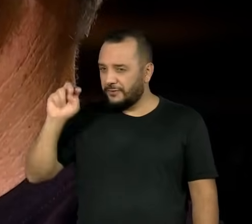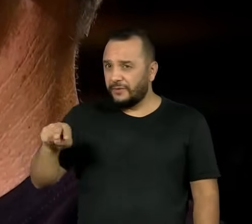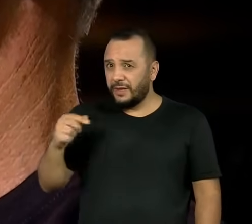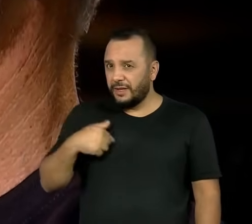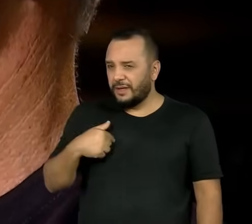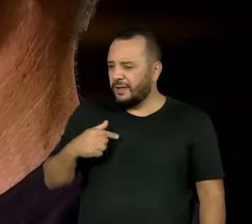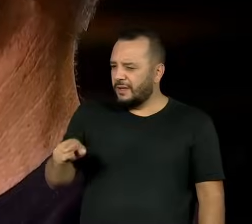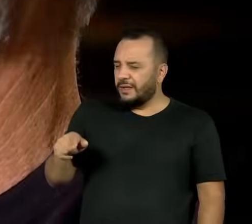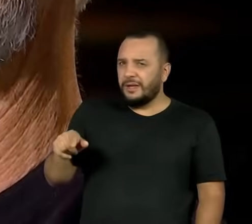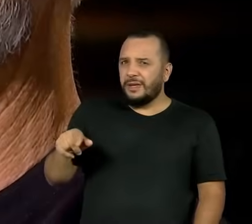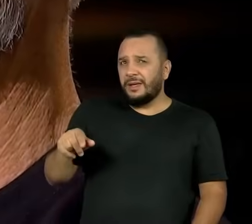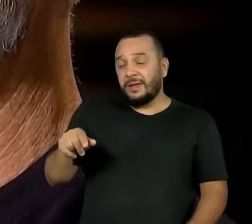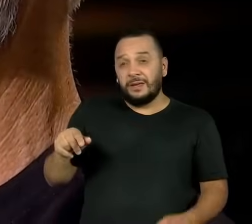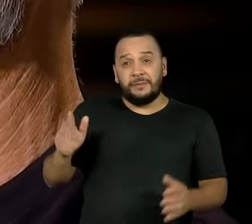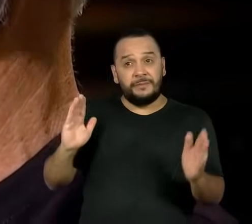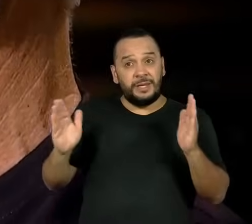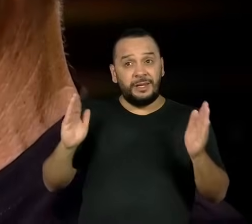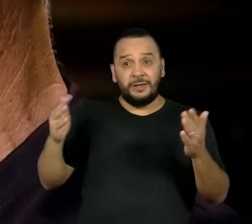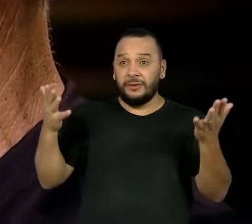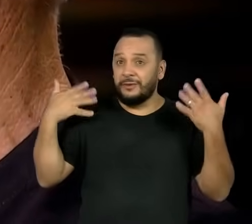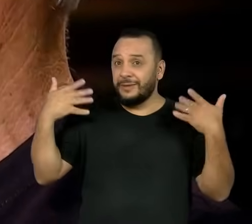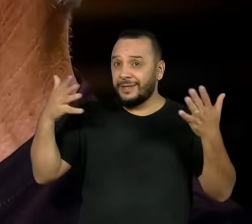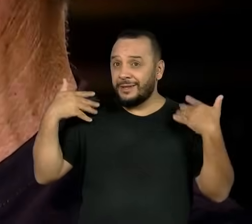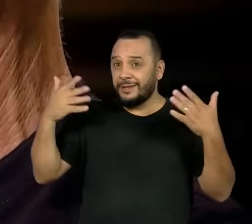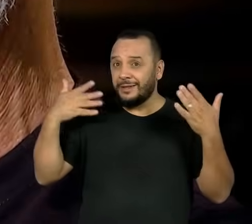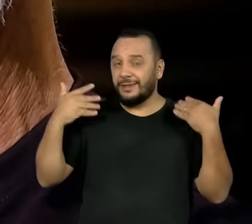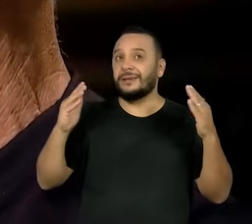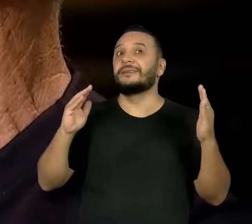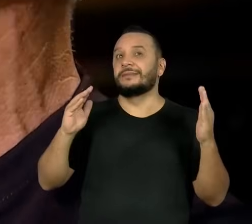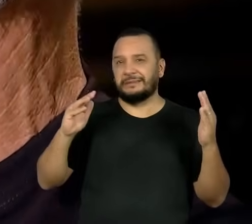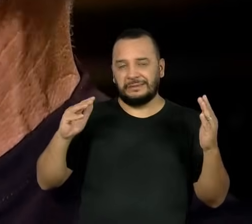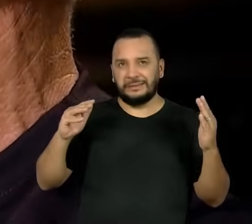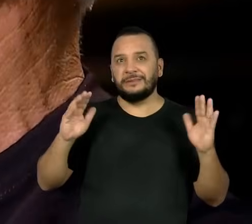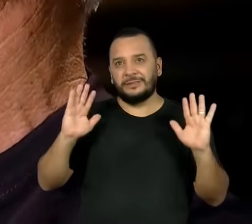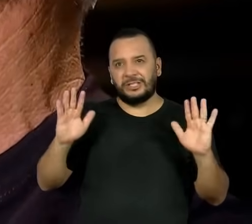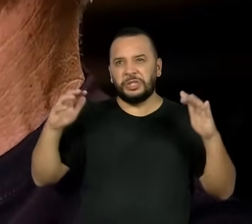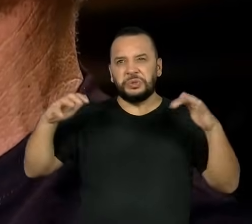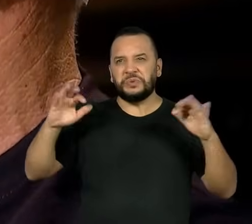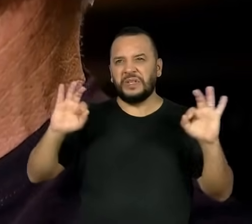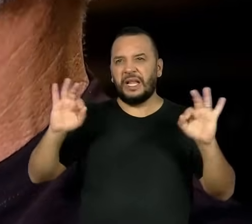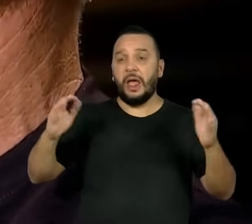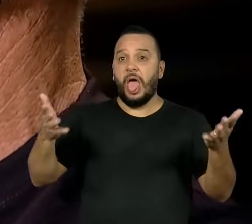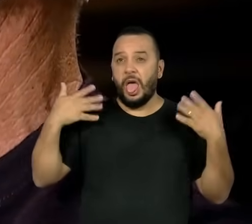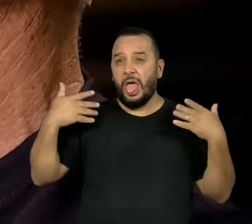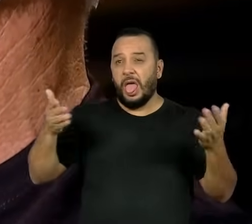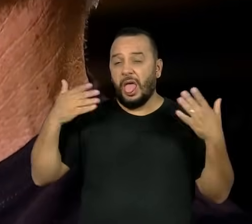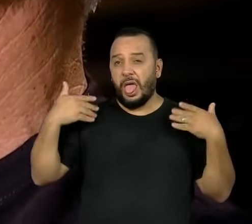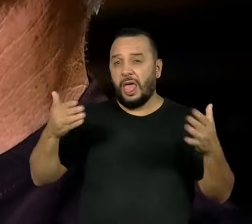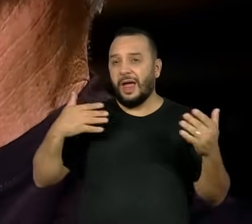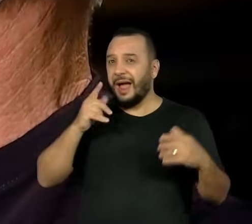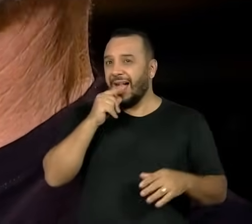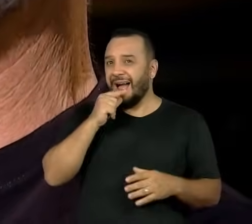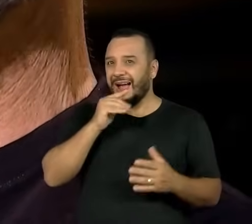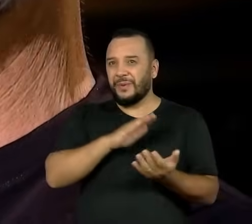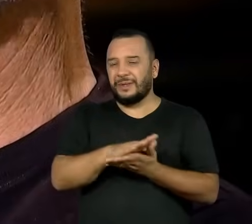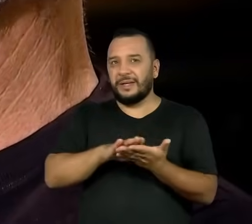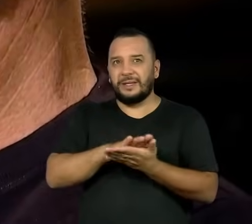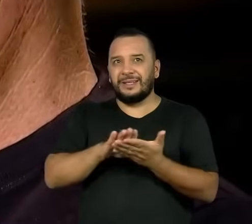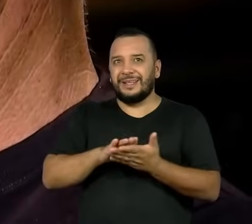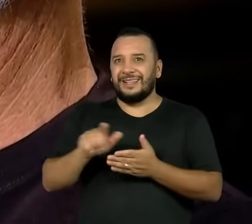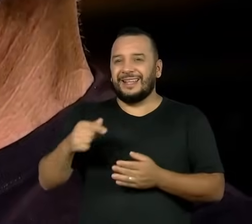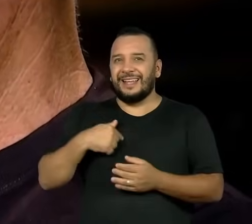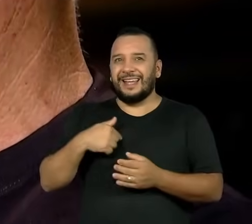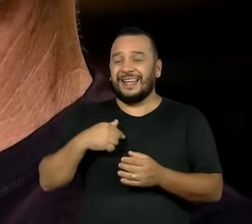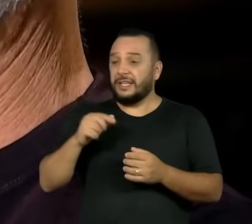na época do verão mesmo, do verão que eu estou chamando estiagem, né? Isso. Calor e falta de água, ela